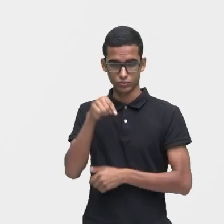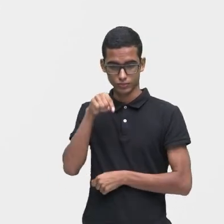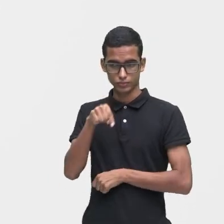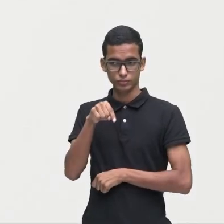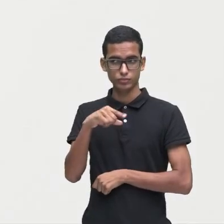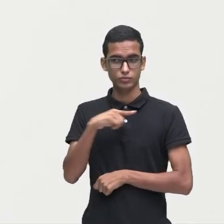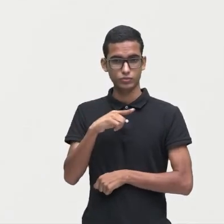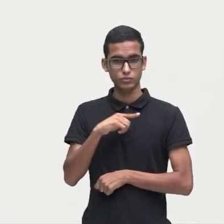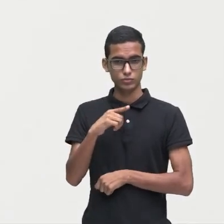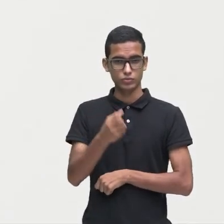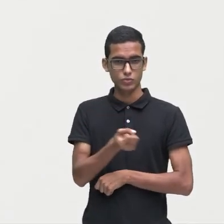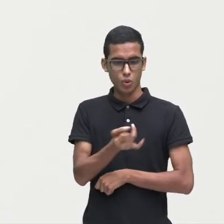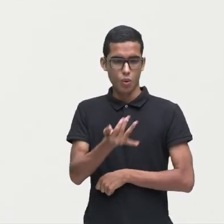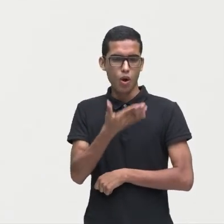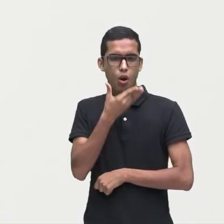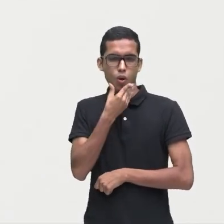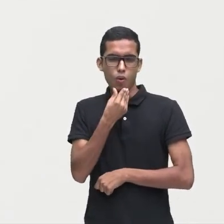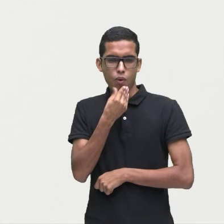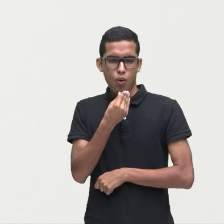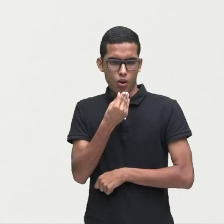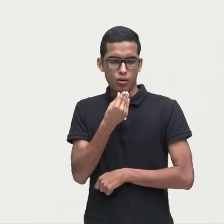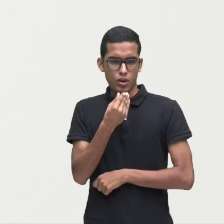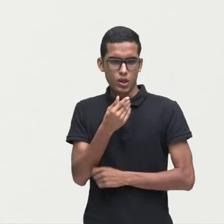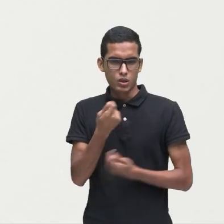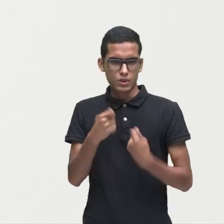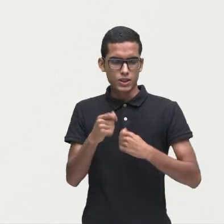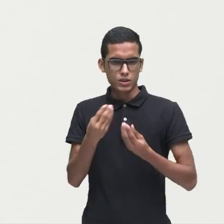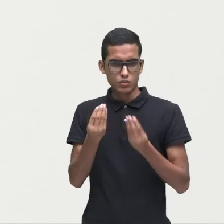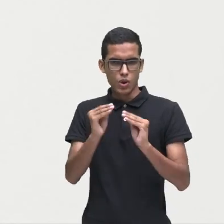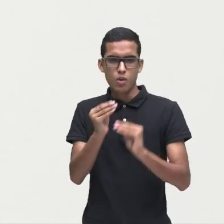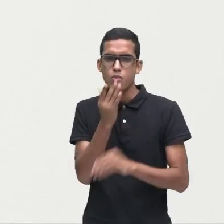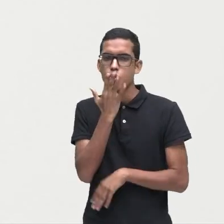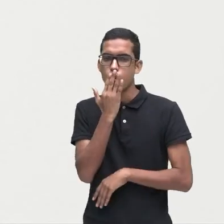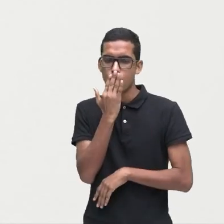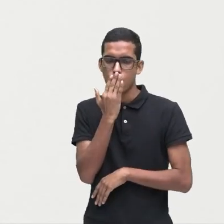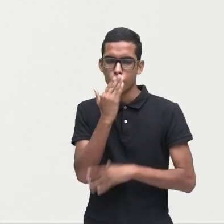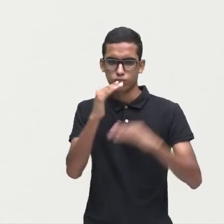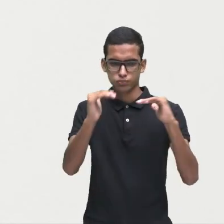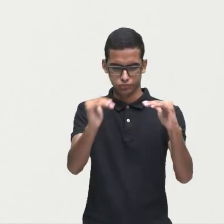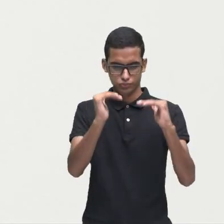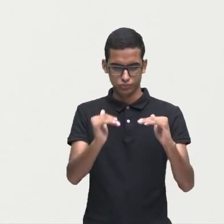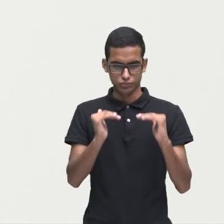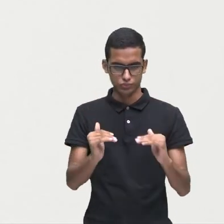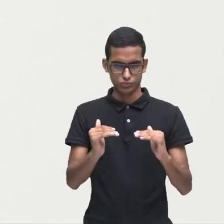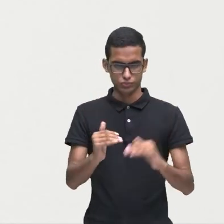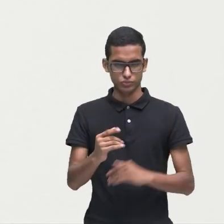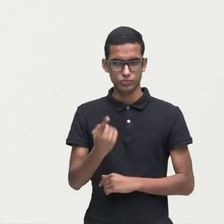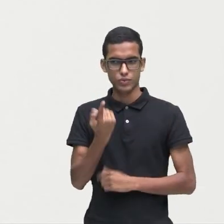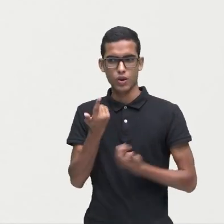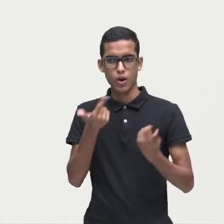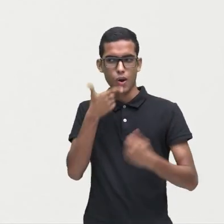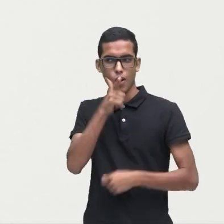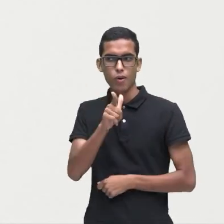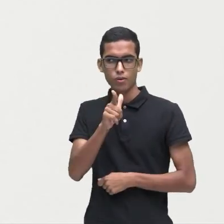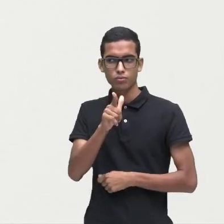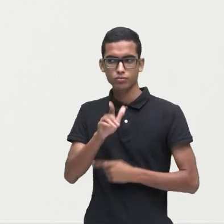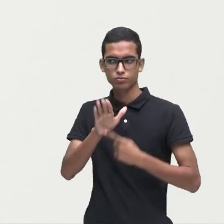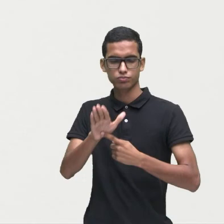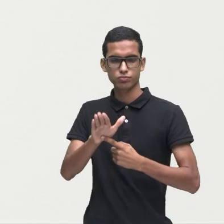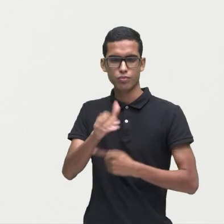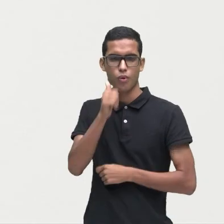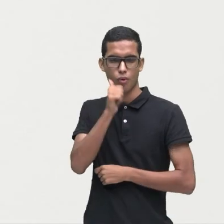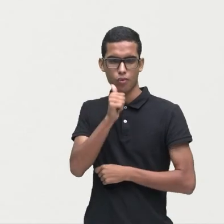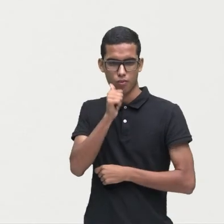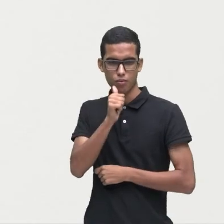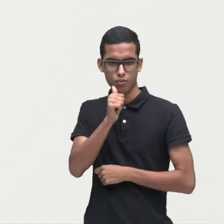números de homens, precisamos botar uma cor aqui nessa nossa pirâmide, tá? Para identificar, no caso, os meninos,